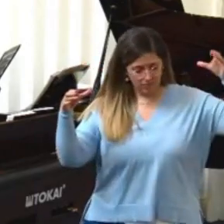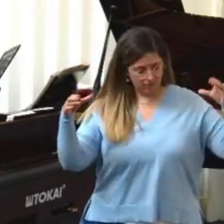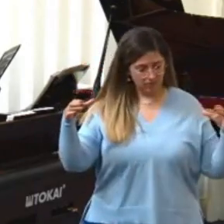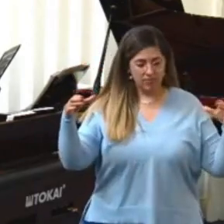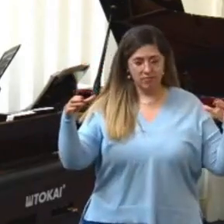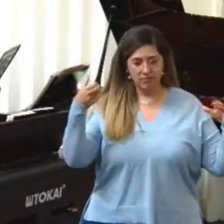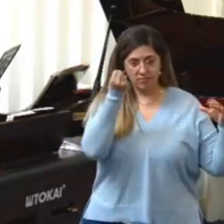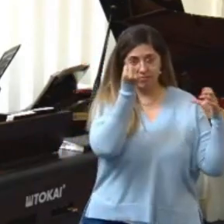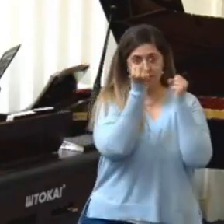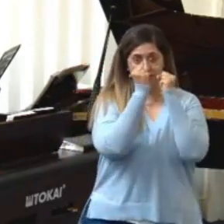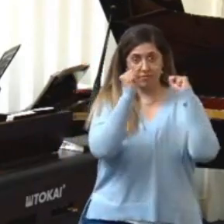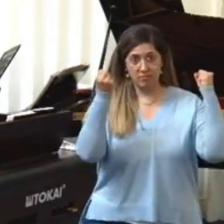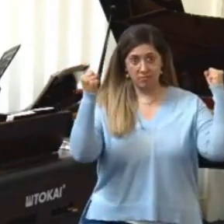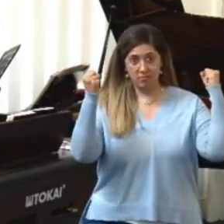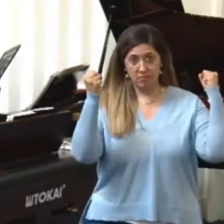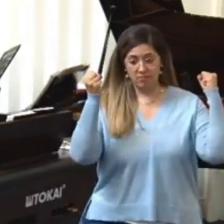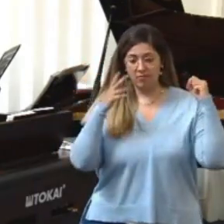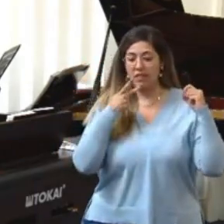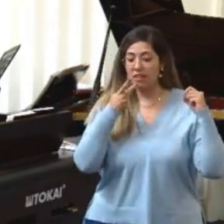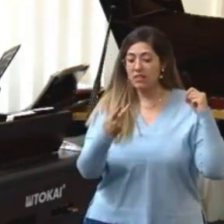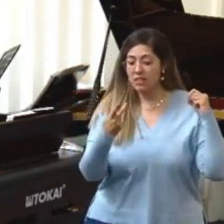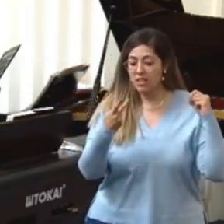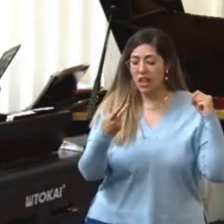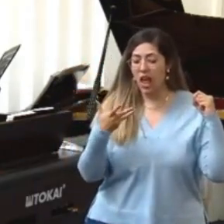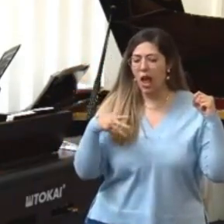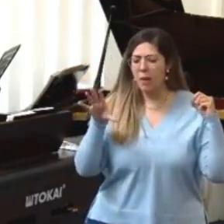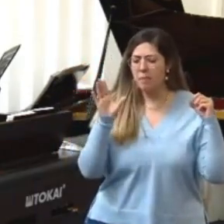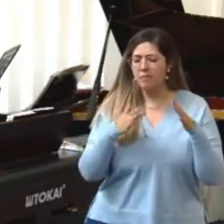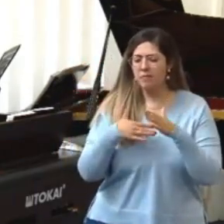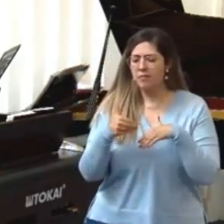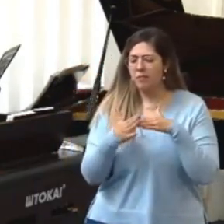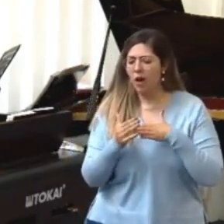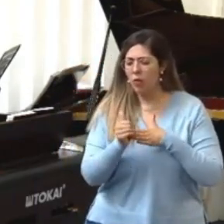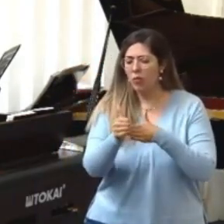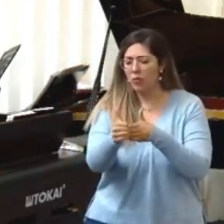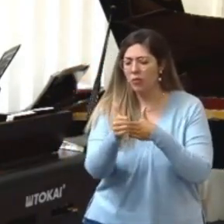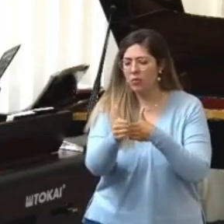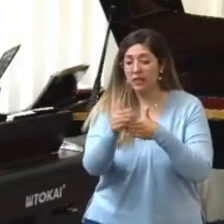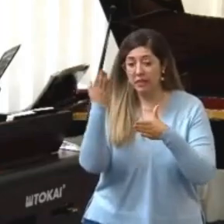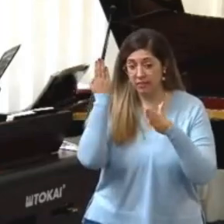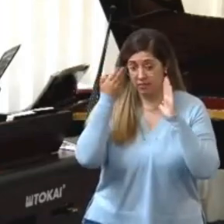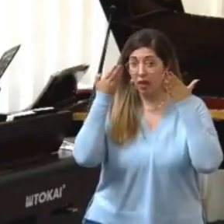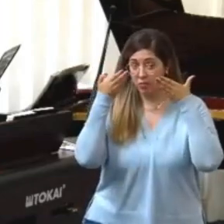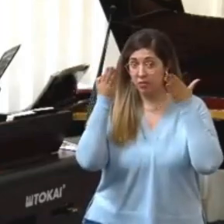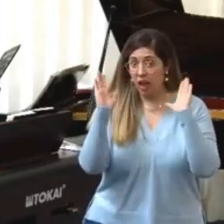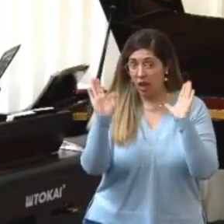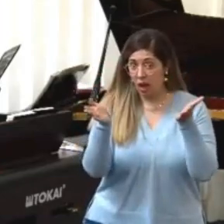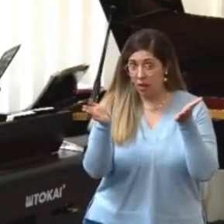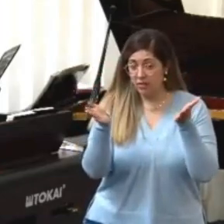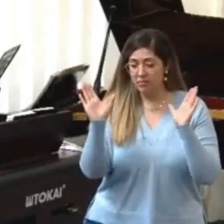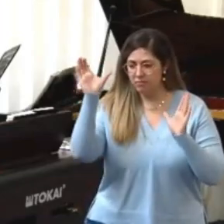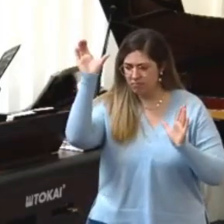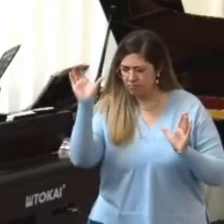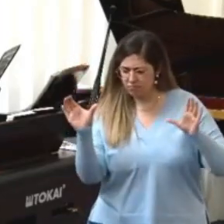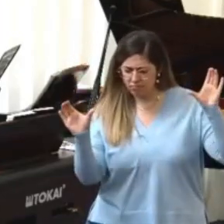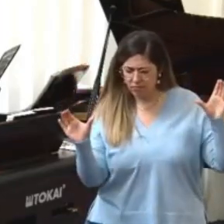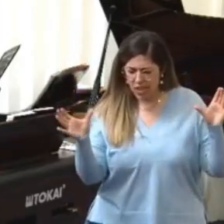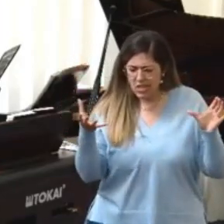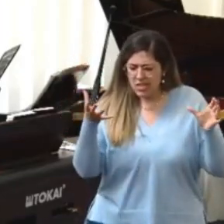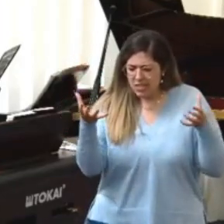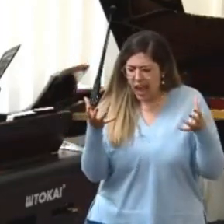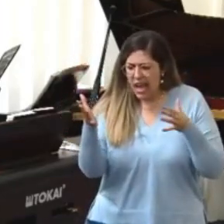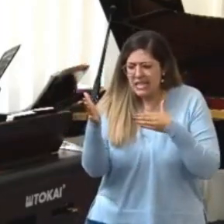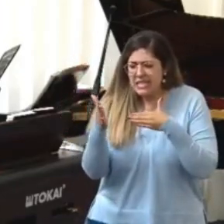Sansão disse ao moço que o guiava pela mão: deixe-me apalpar as colunas que sustentam